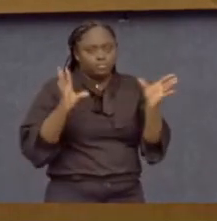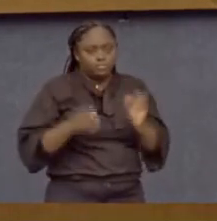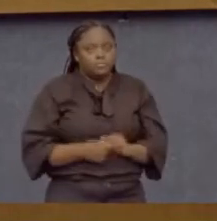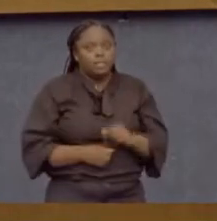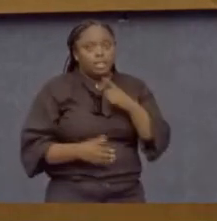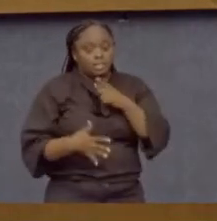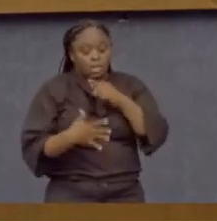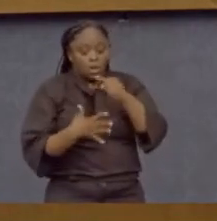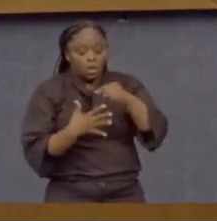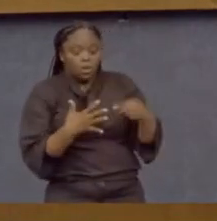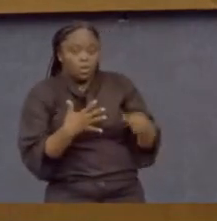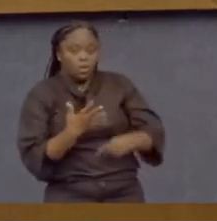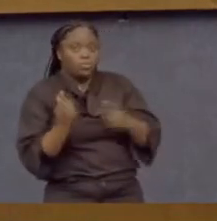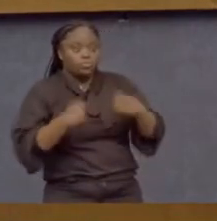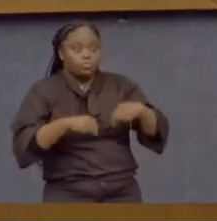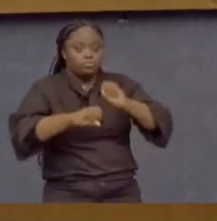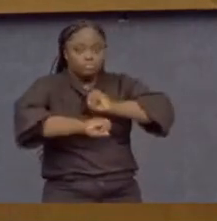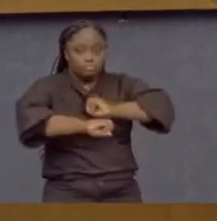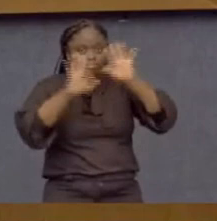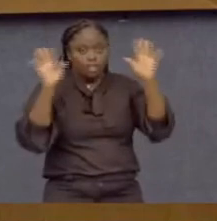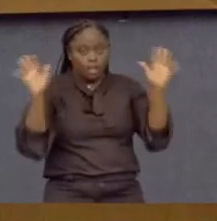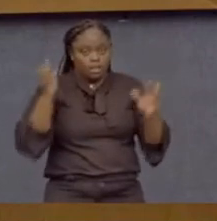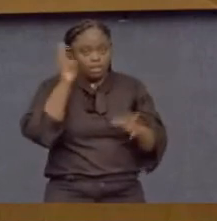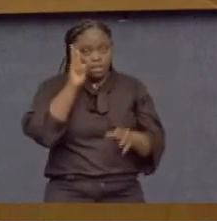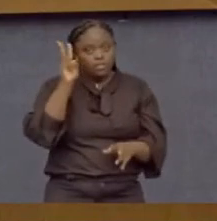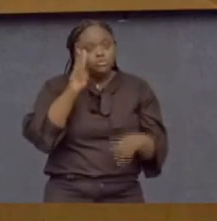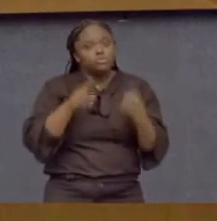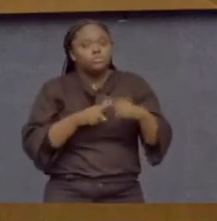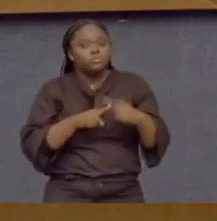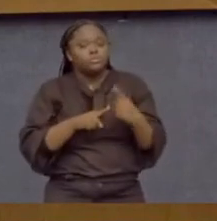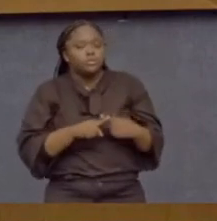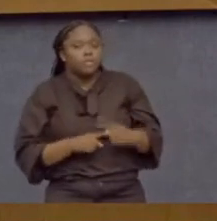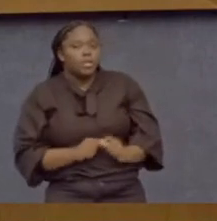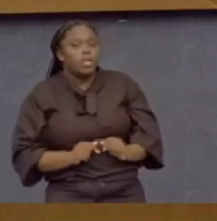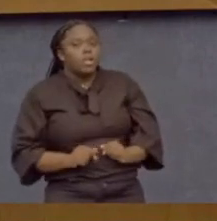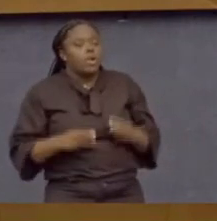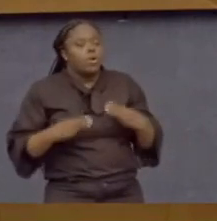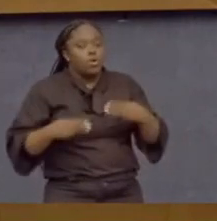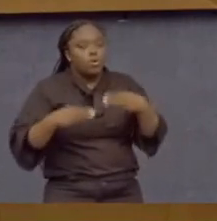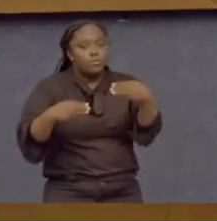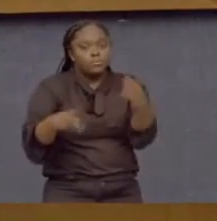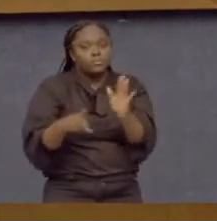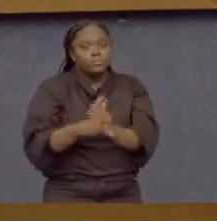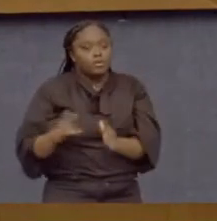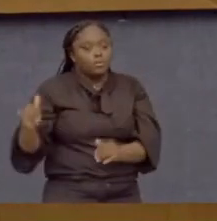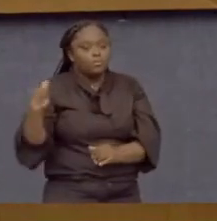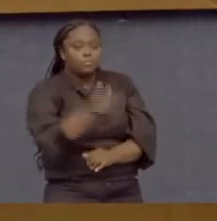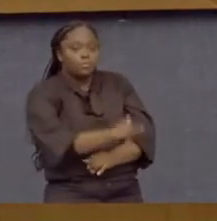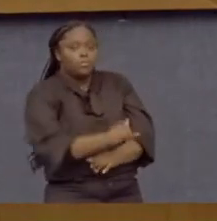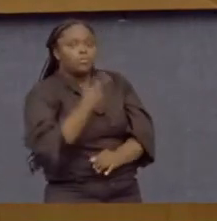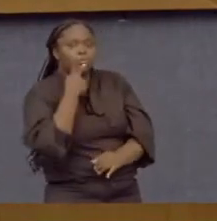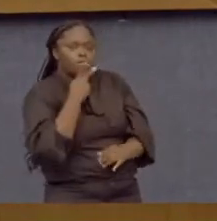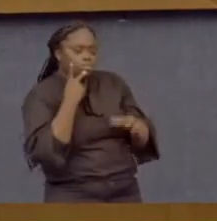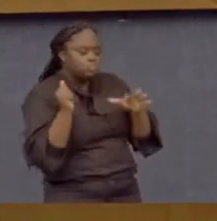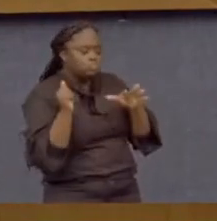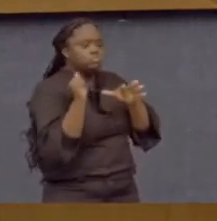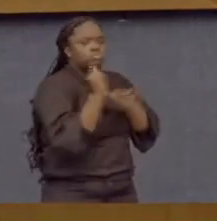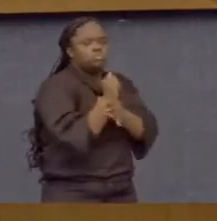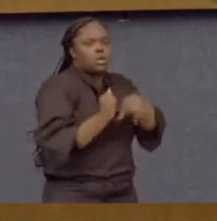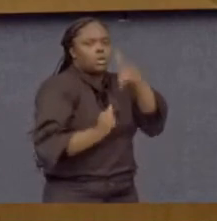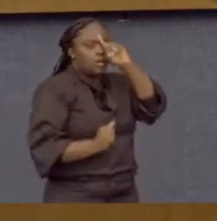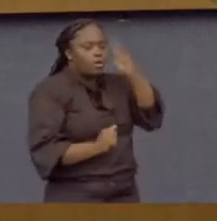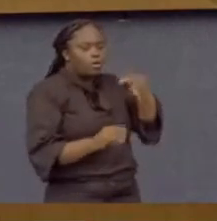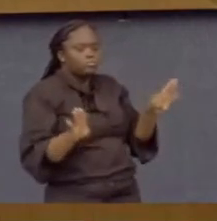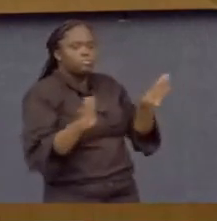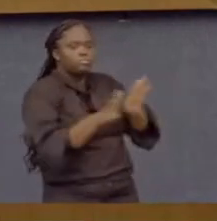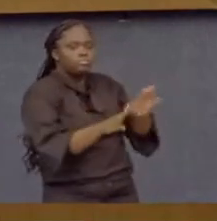muita coisa que precisa de ser esclarecida nessa história, pois o ministro de Portos e Aeroportos assegurou, inclusive, que a ordem para fechamento